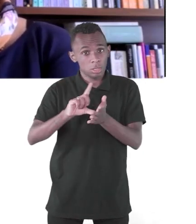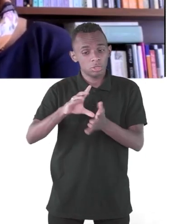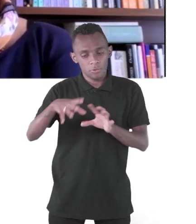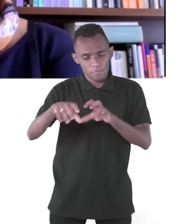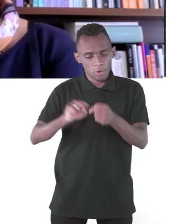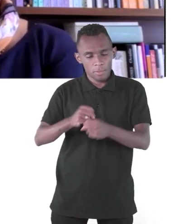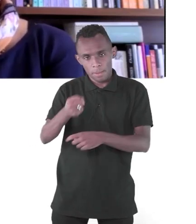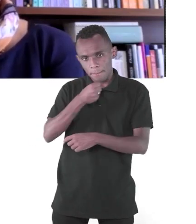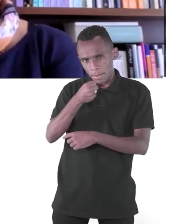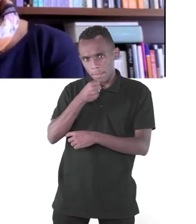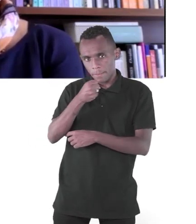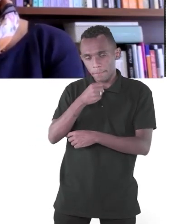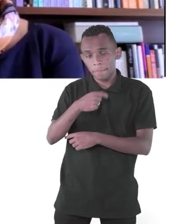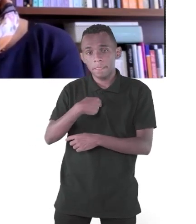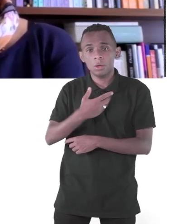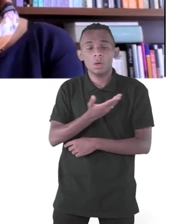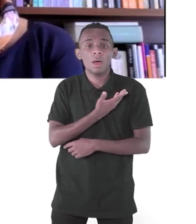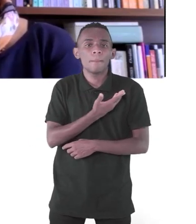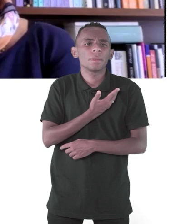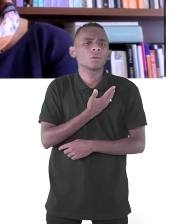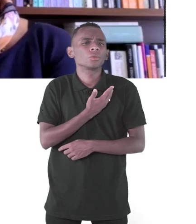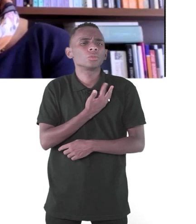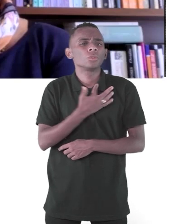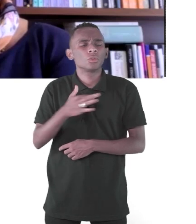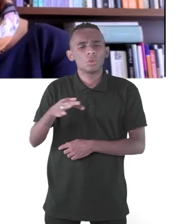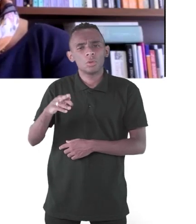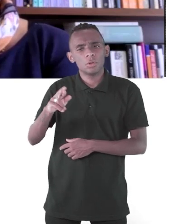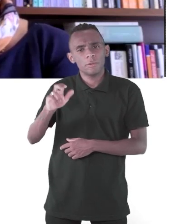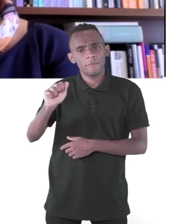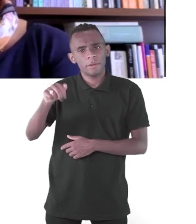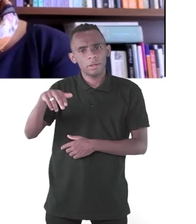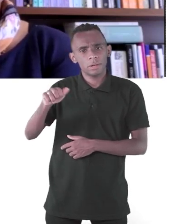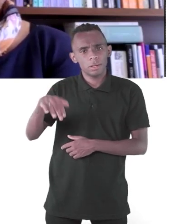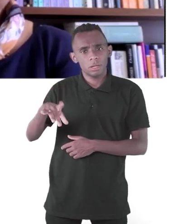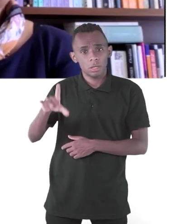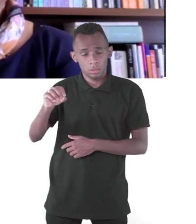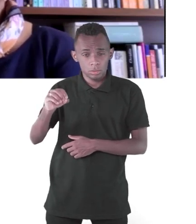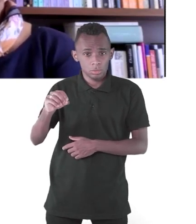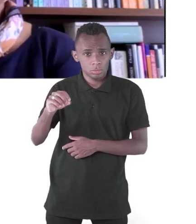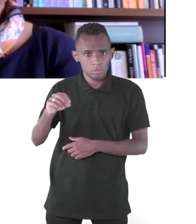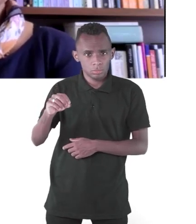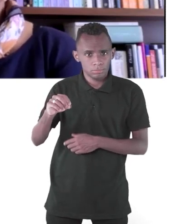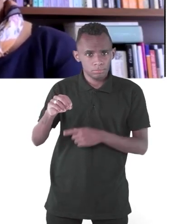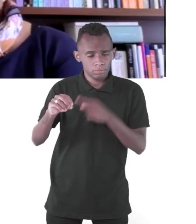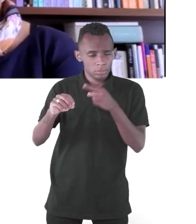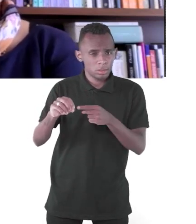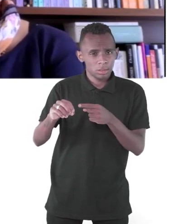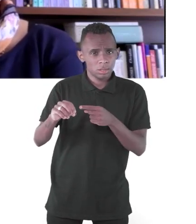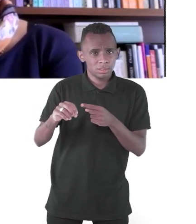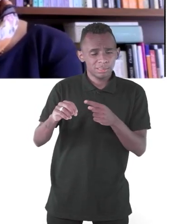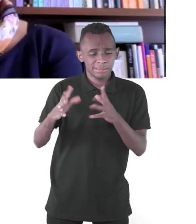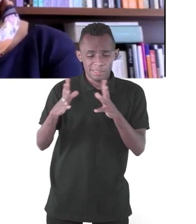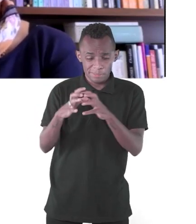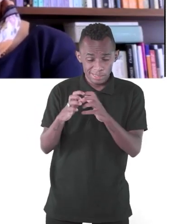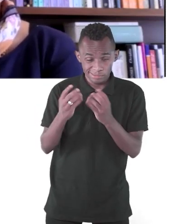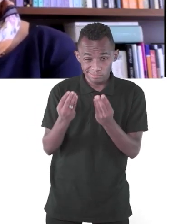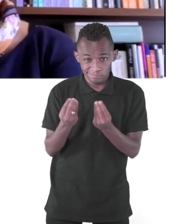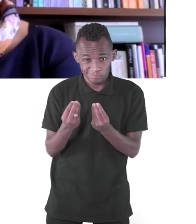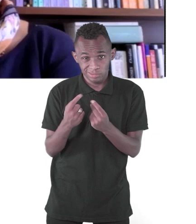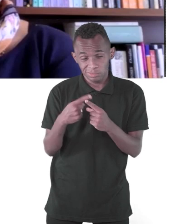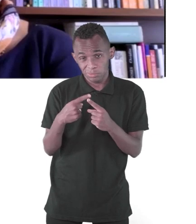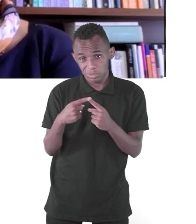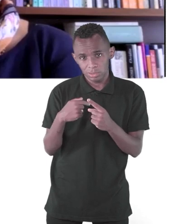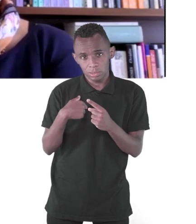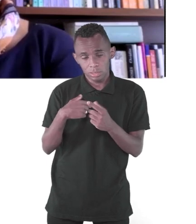formar no jornalismo e tudo. E fui muito amigo do Fernando Brant, entre tantos. E o Fernando, a gente brigava muito, porque ele falava